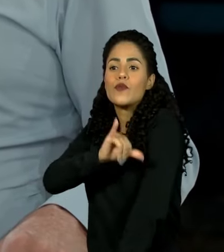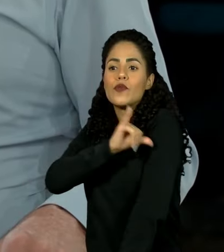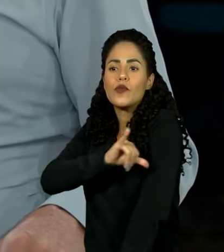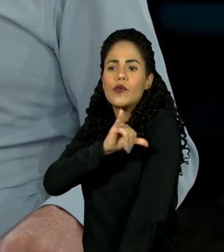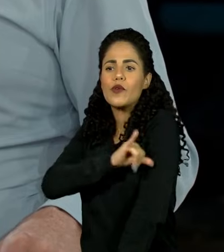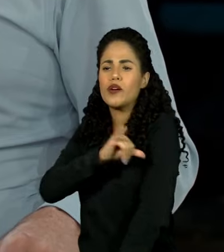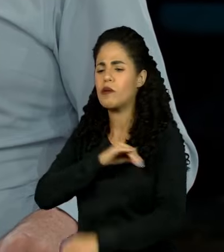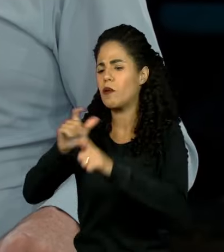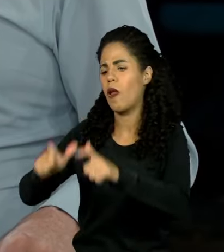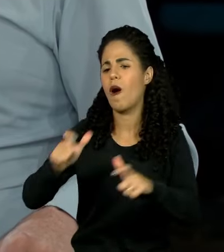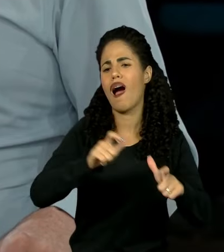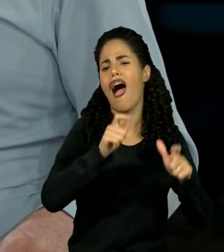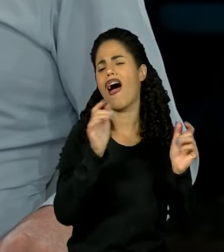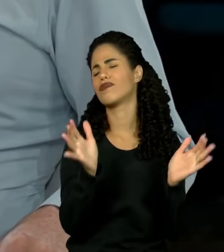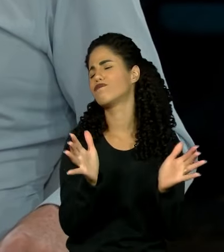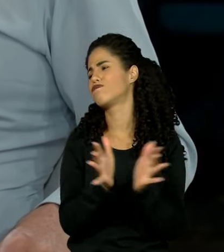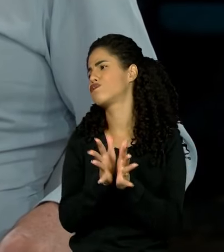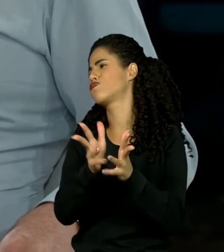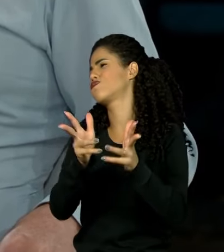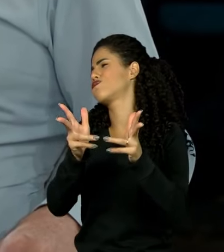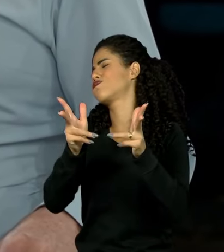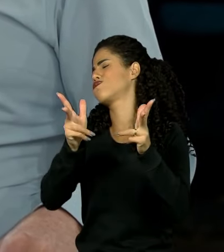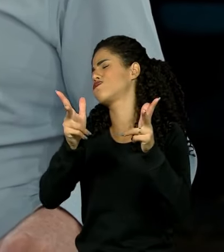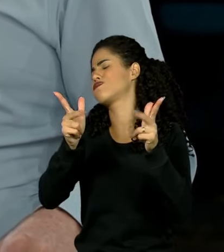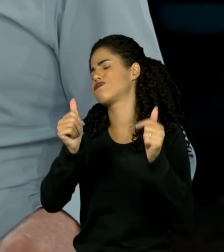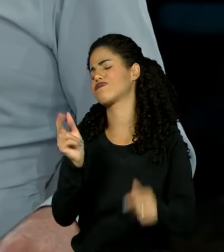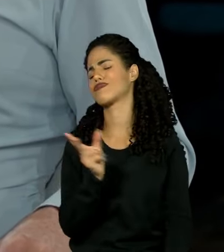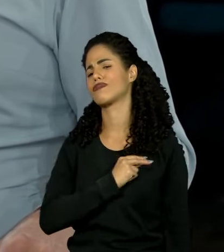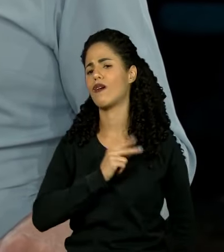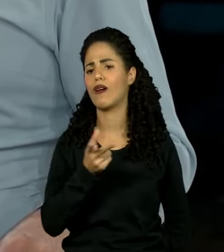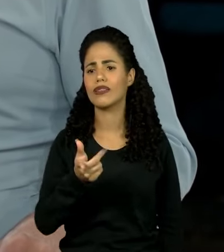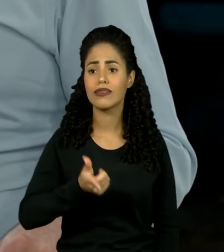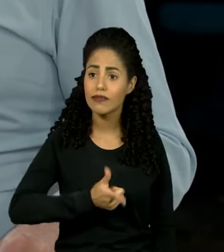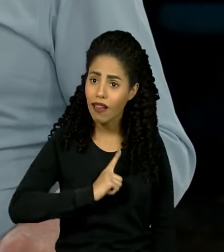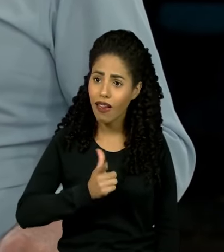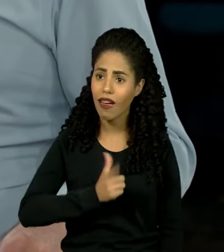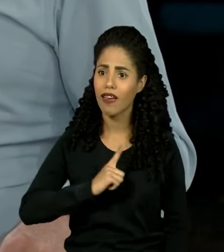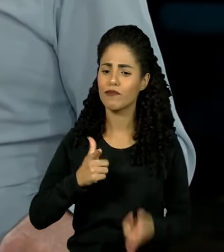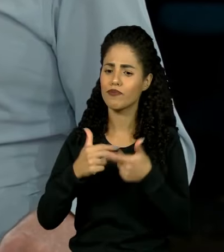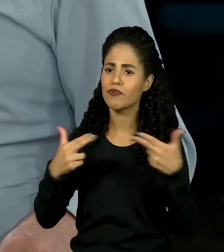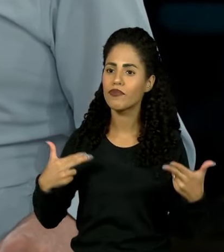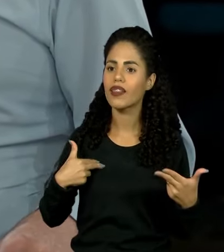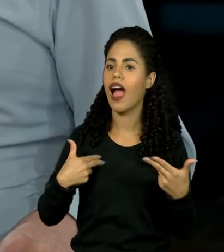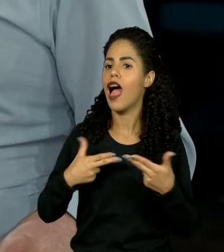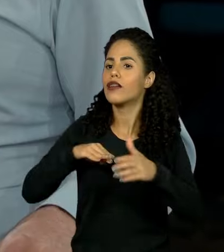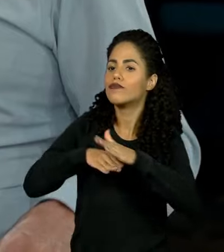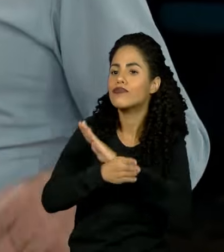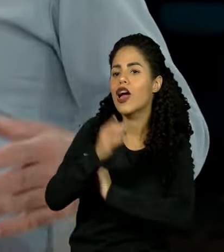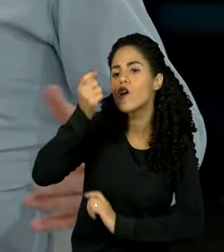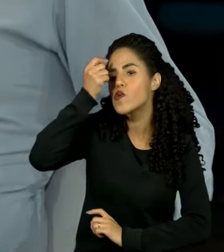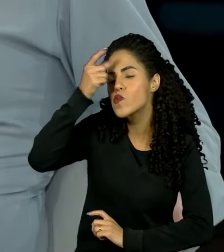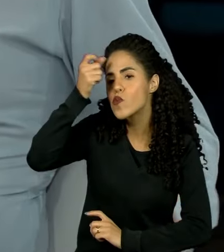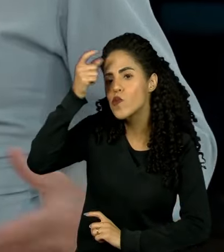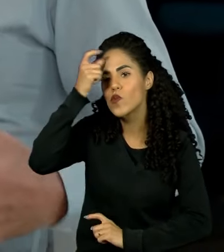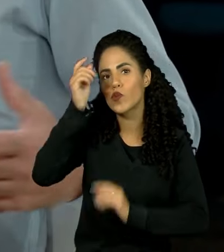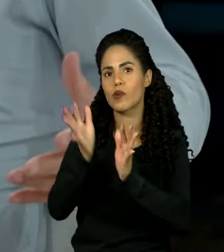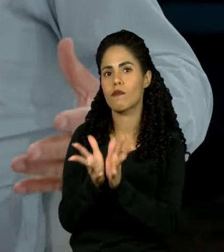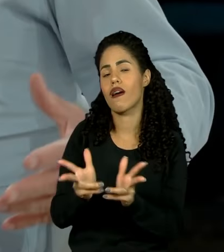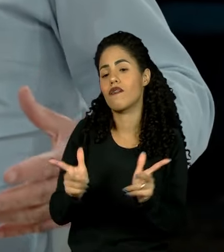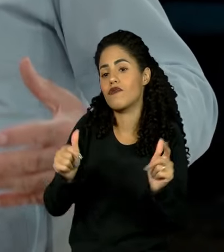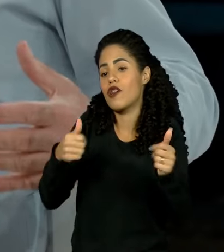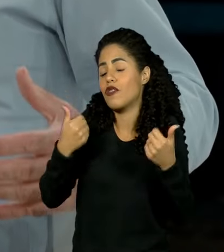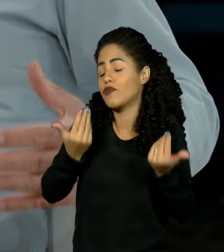lugares maravilhosos maravilhosos com hábitos maravilhosos eh eu não gosto de usar esse termo mas